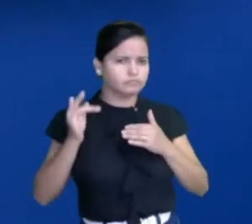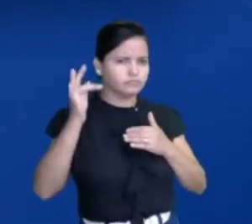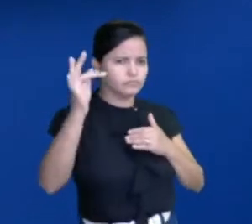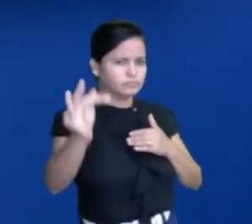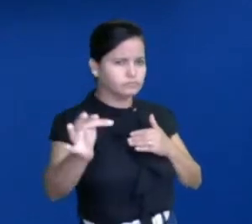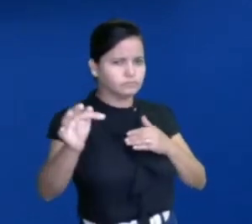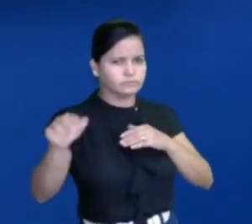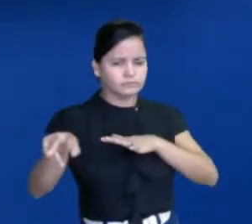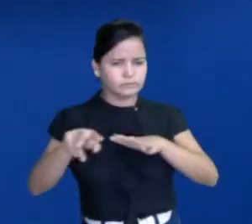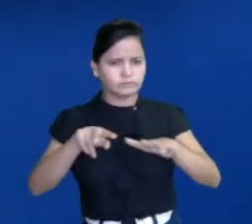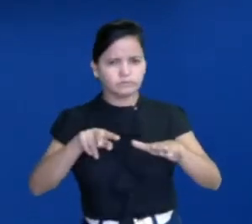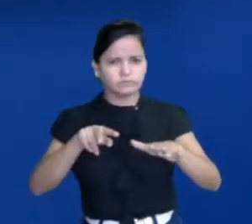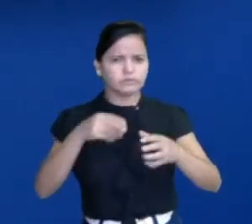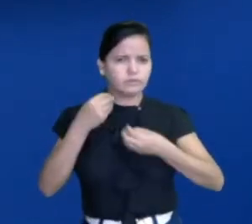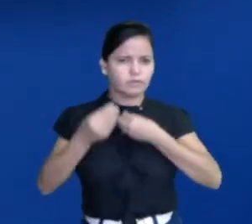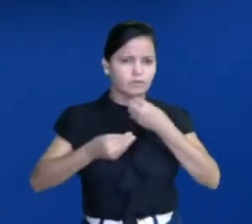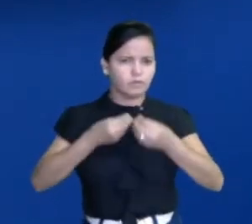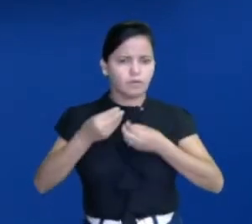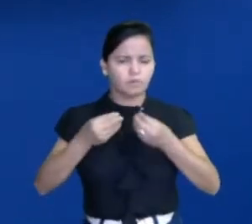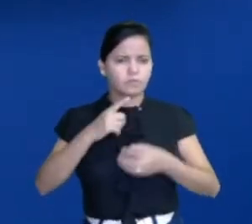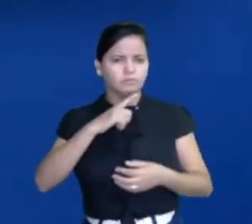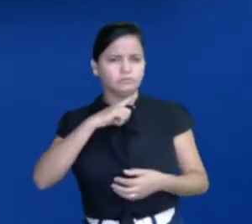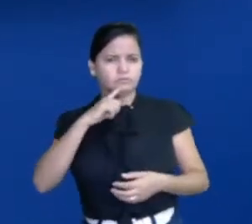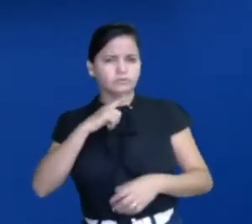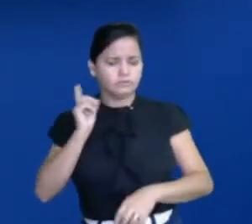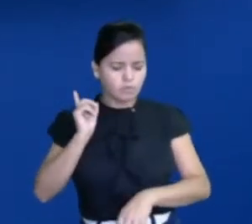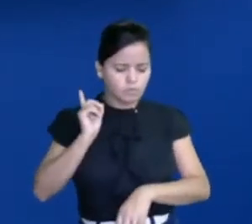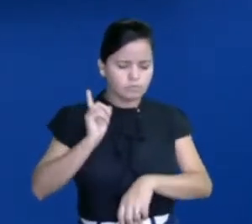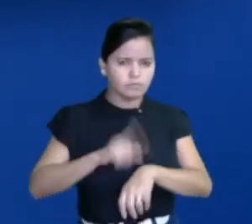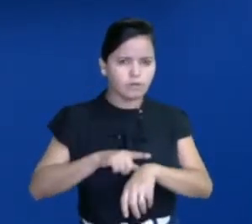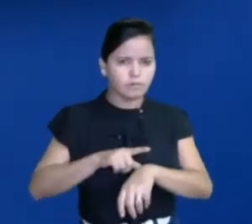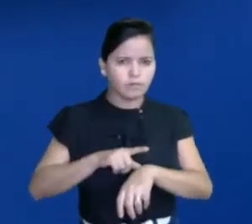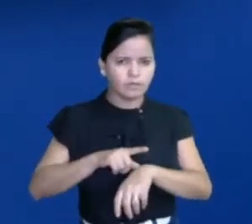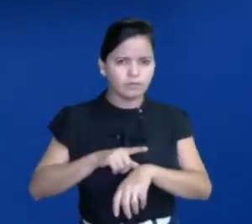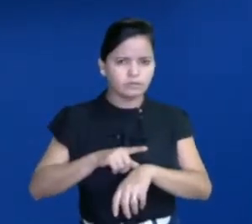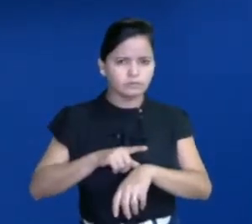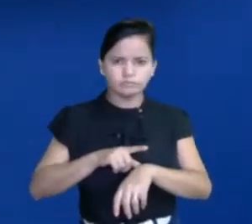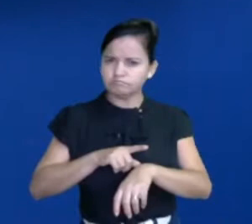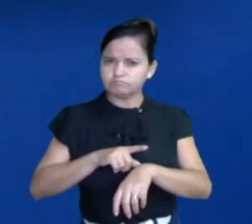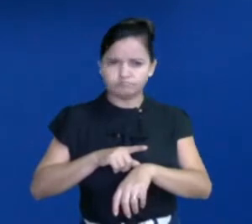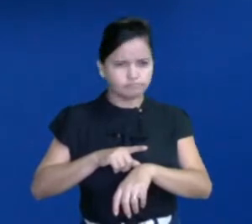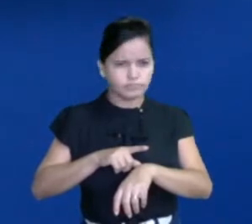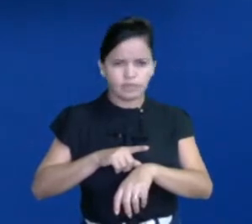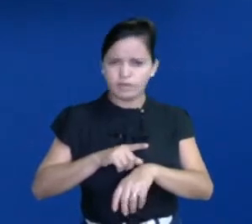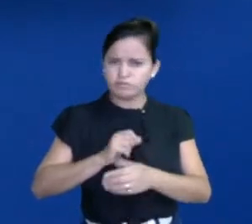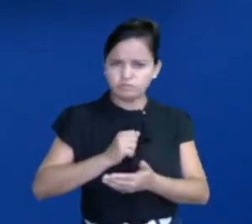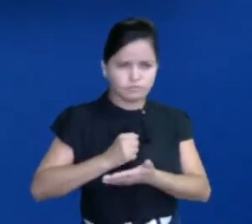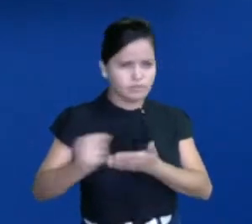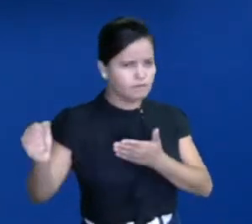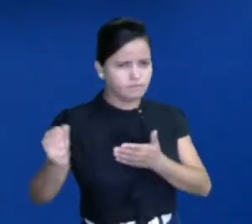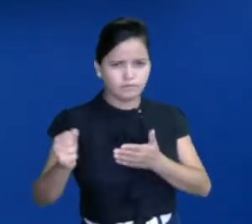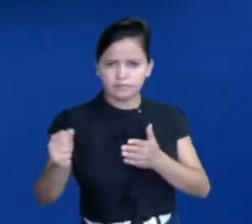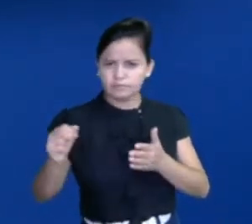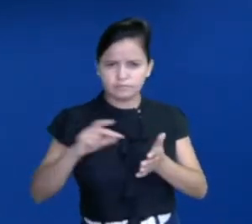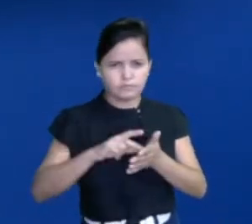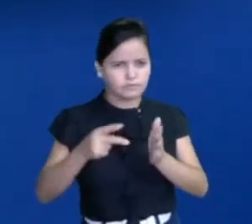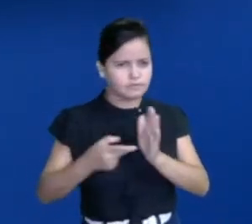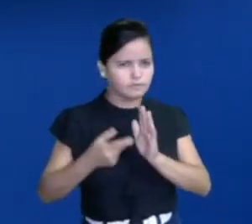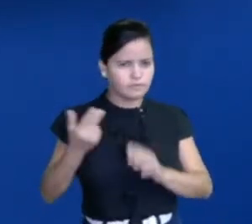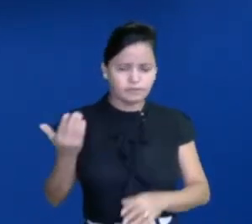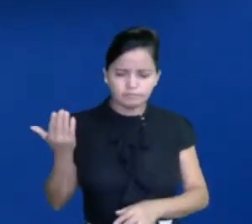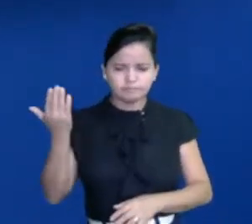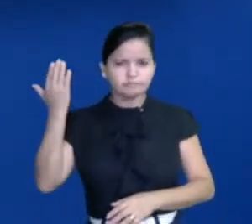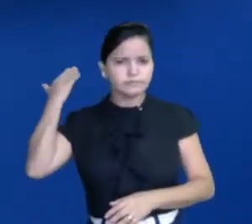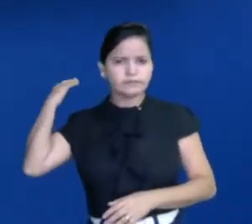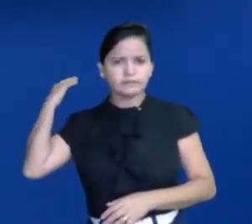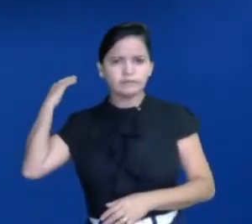eu vou ver que aquele presente daquele momento não é mais presente, é passado. Aquele